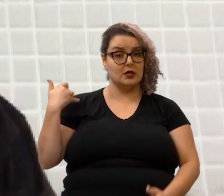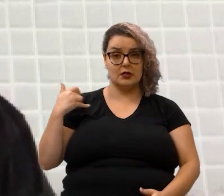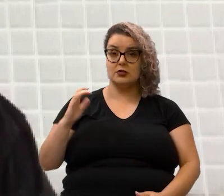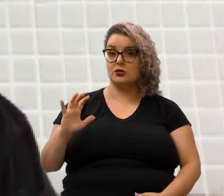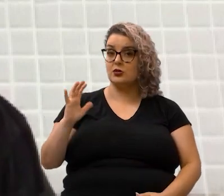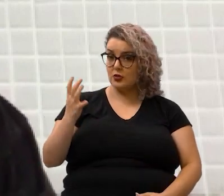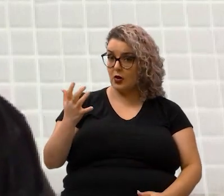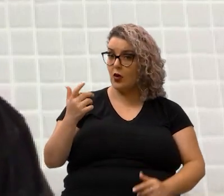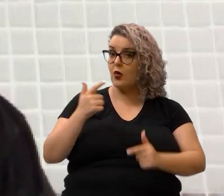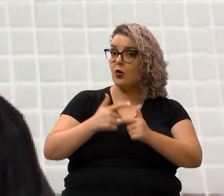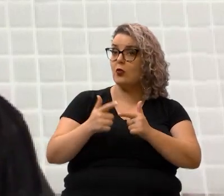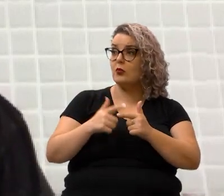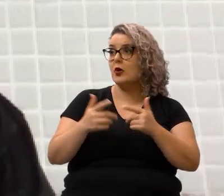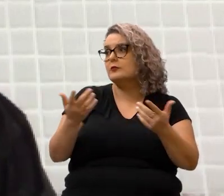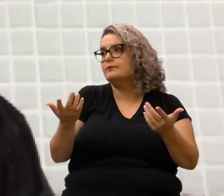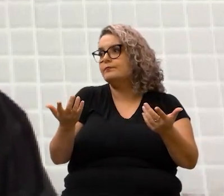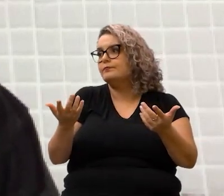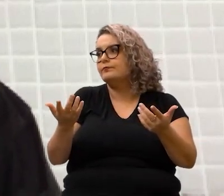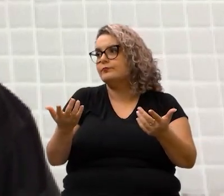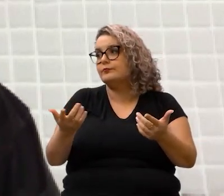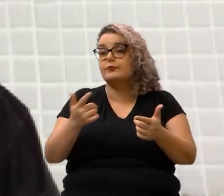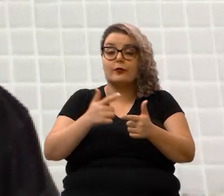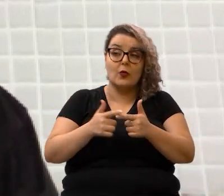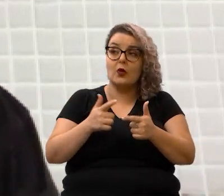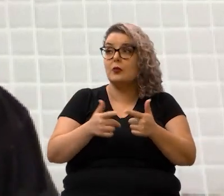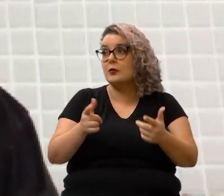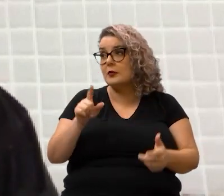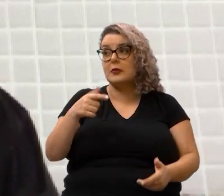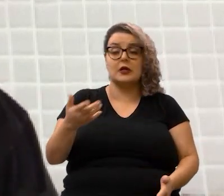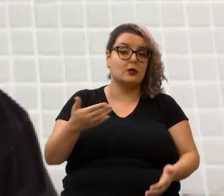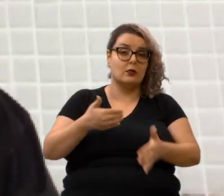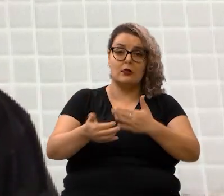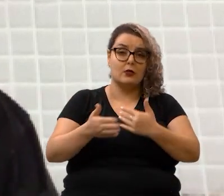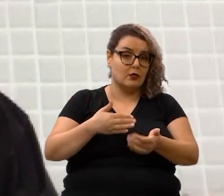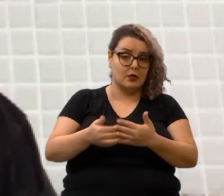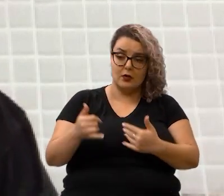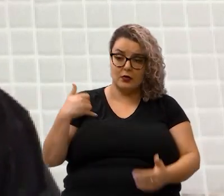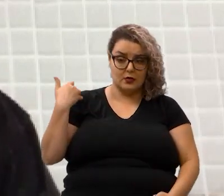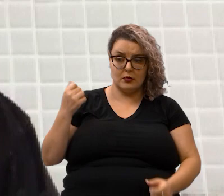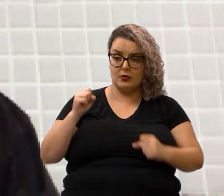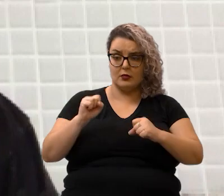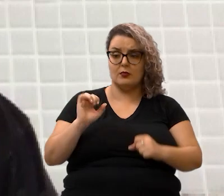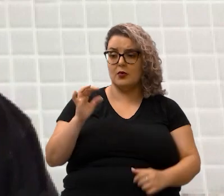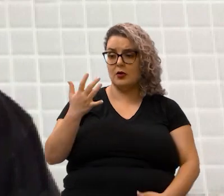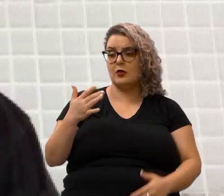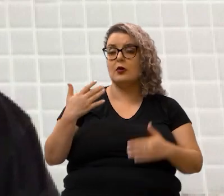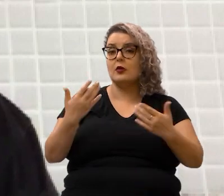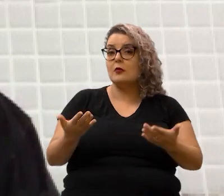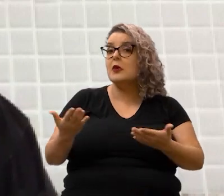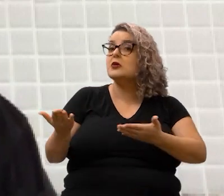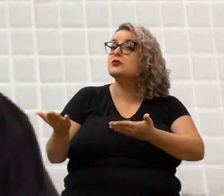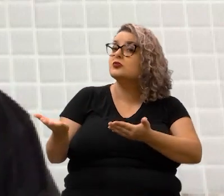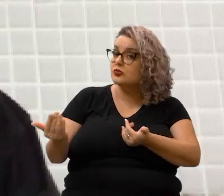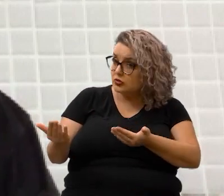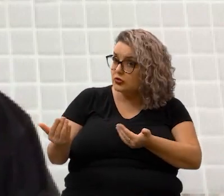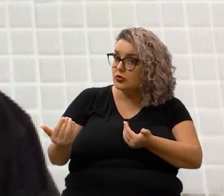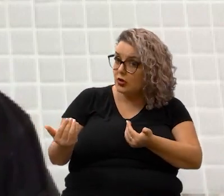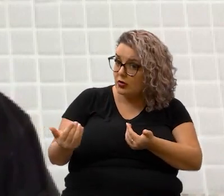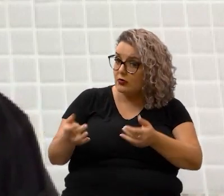O problema é quando ocorre. Bom, o problema é um problema que em qualquer idade pode acontecer, mas no